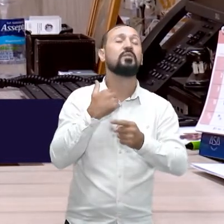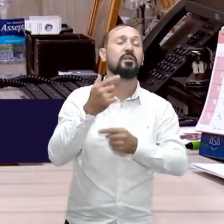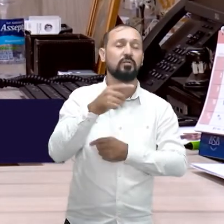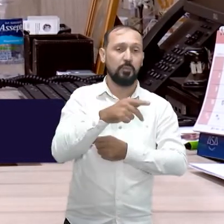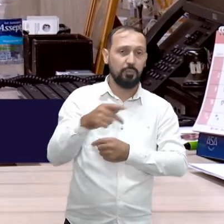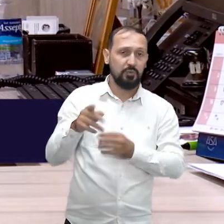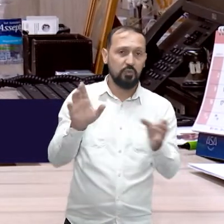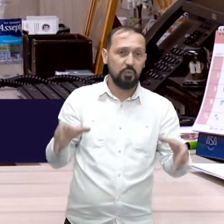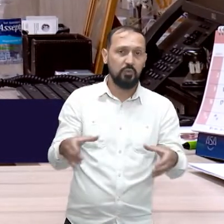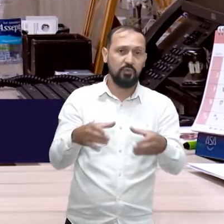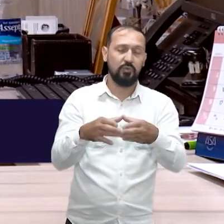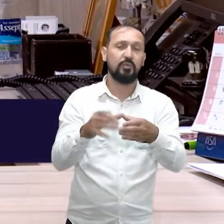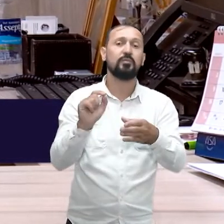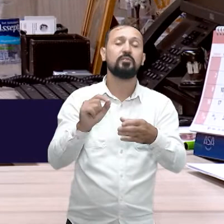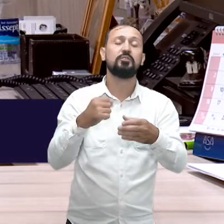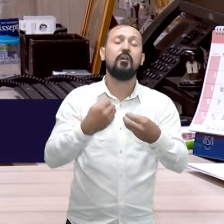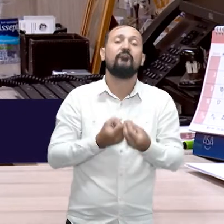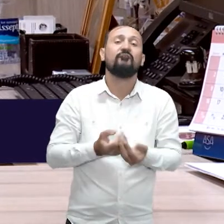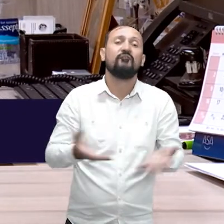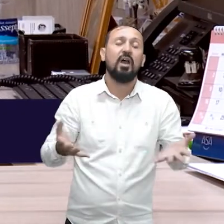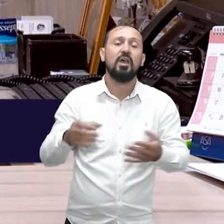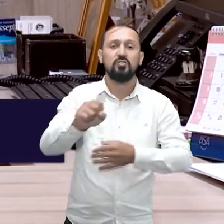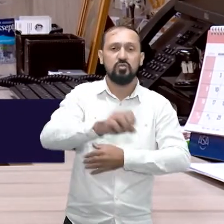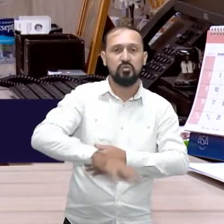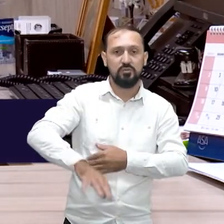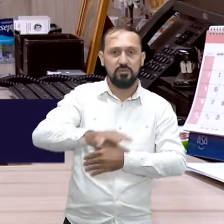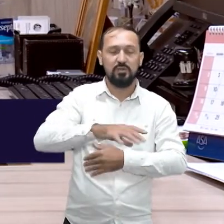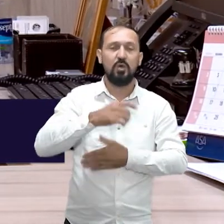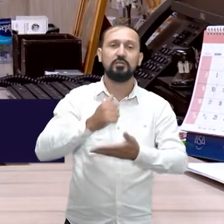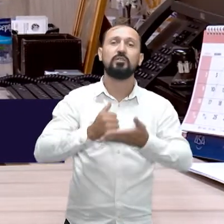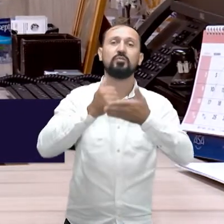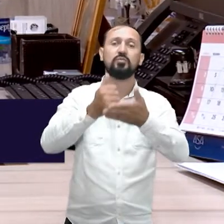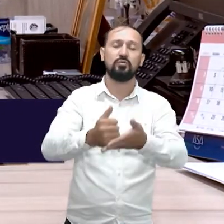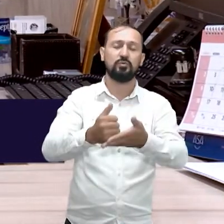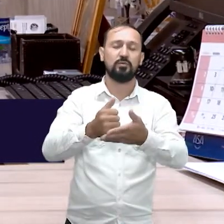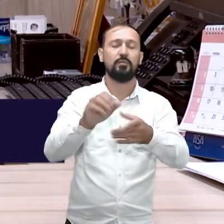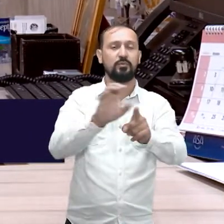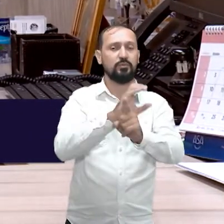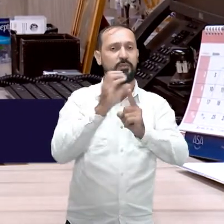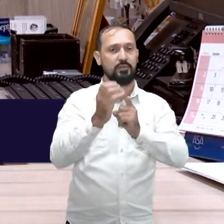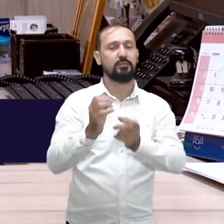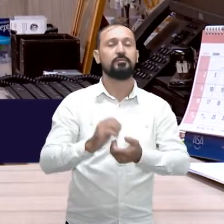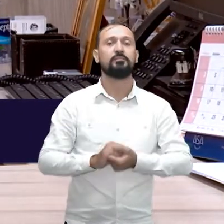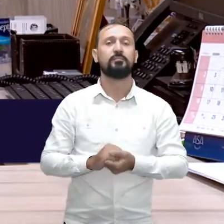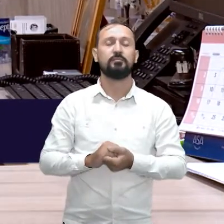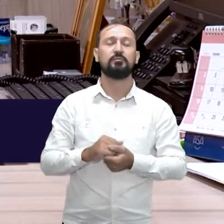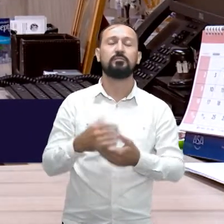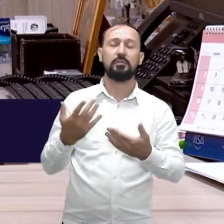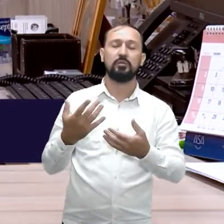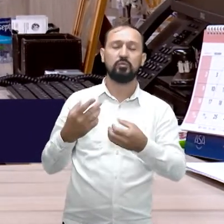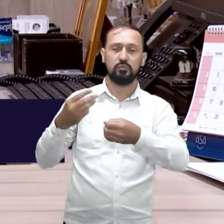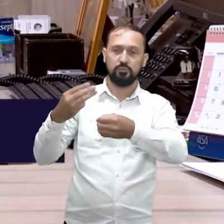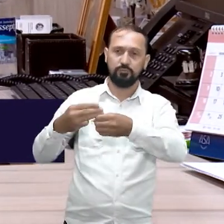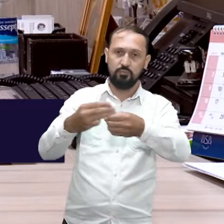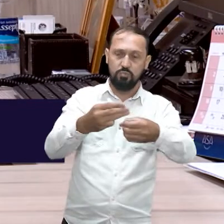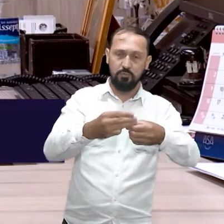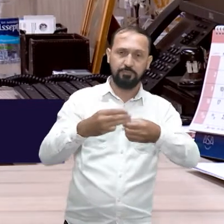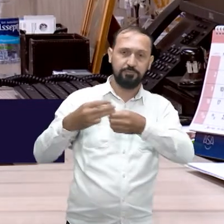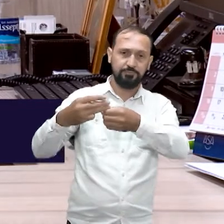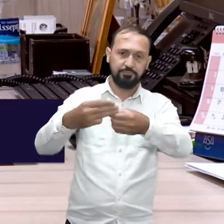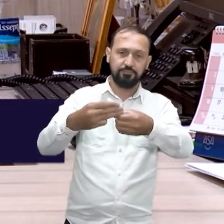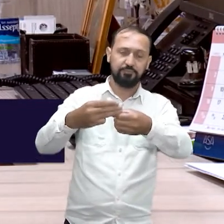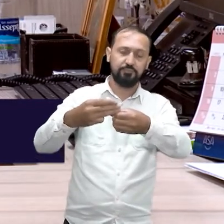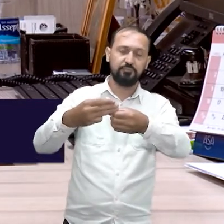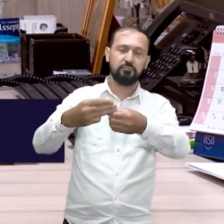Saúde. Por que isso? Pela vontade do presidente, de toda a sua equipe, de oferecer de forma social a contribuição para as comunidades